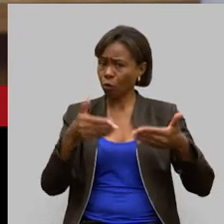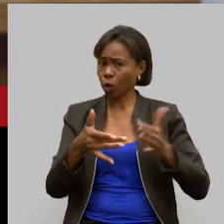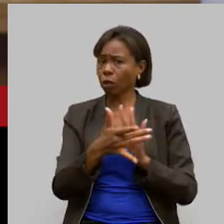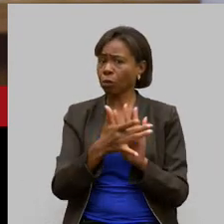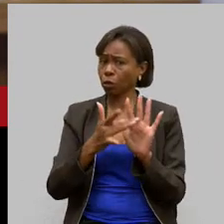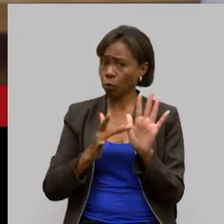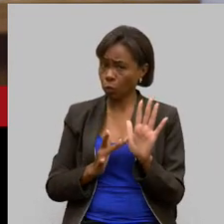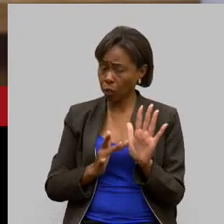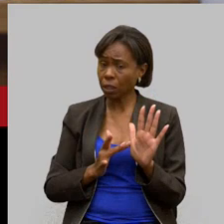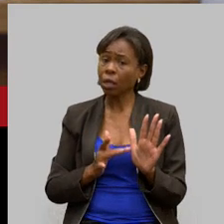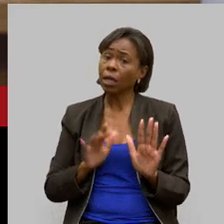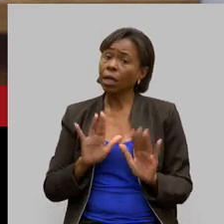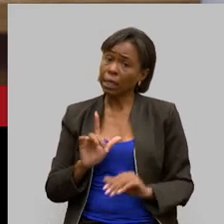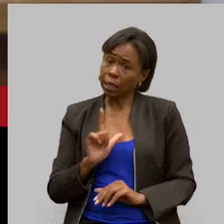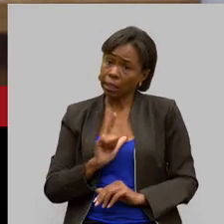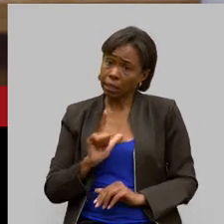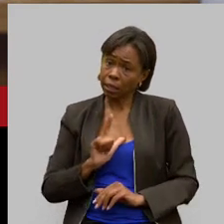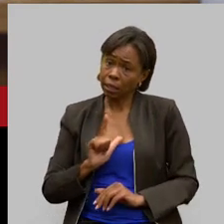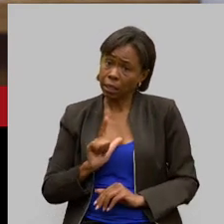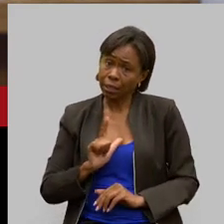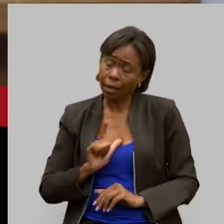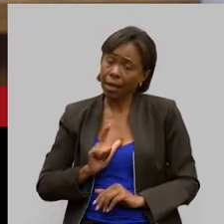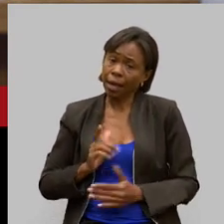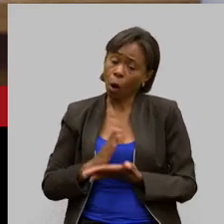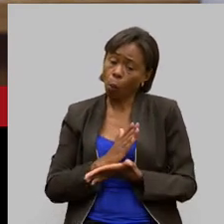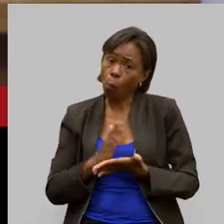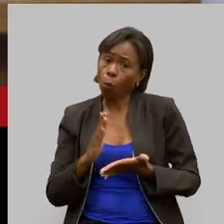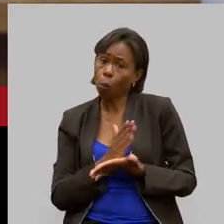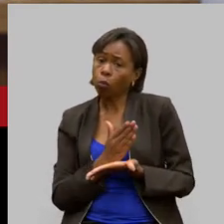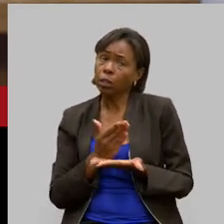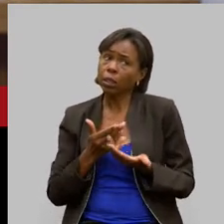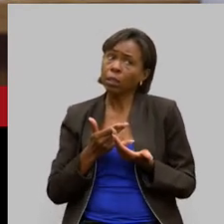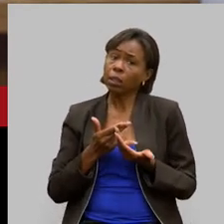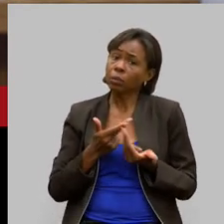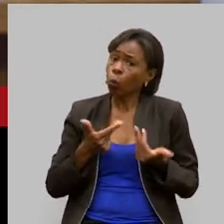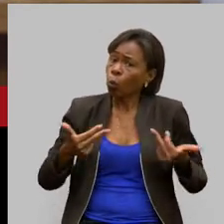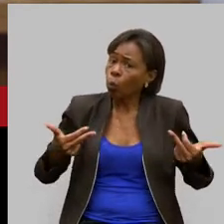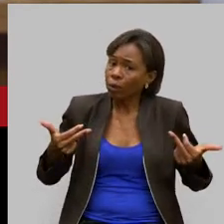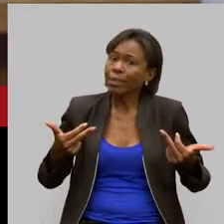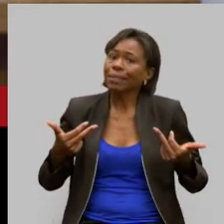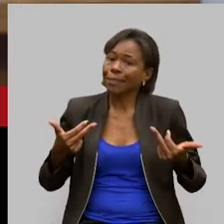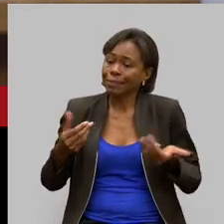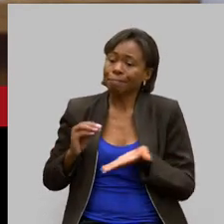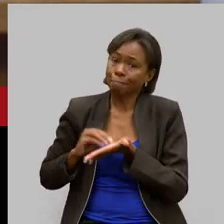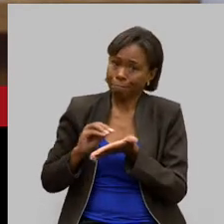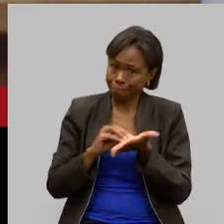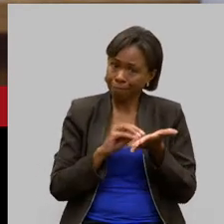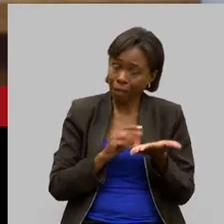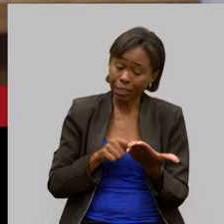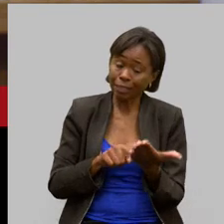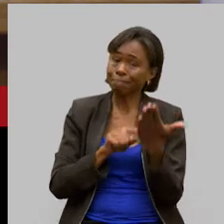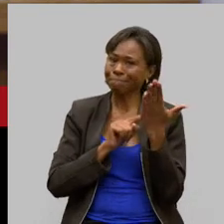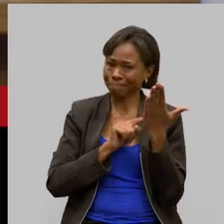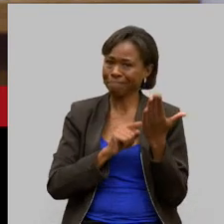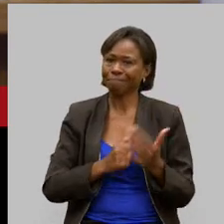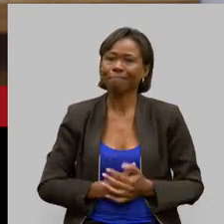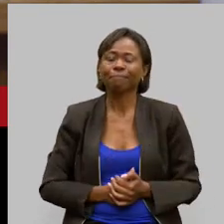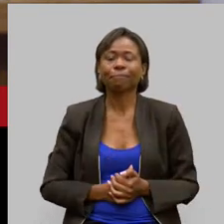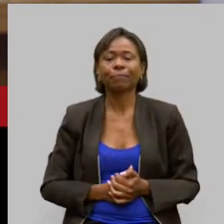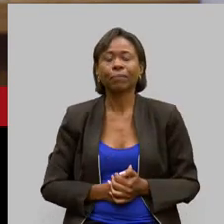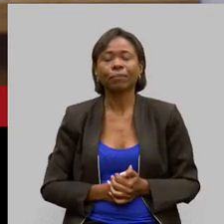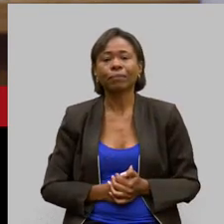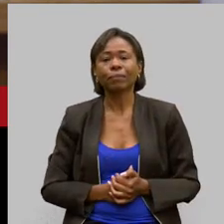essas essas vivências essas realidades eh que são nos apresentadas então outra coisa gente